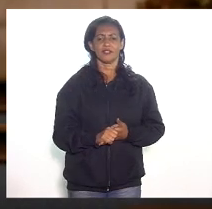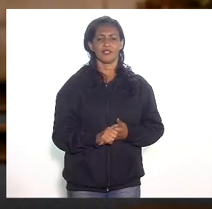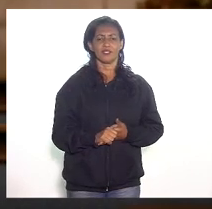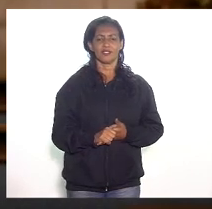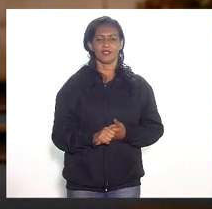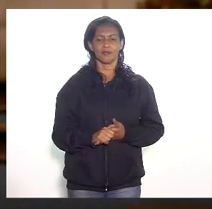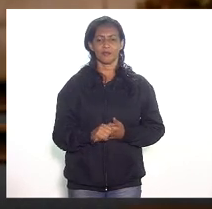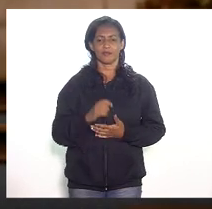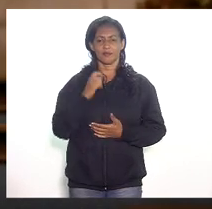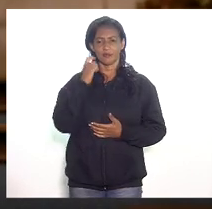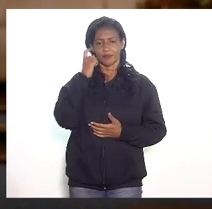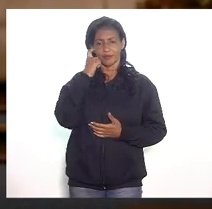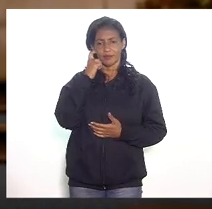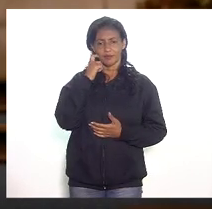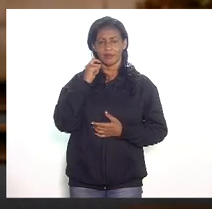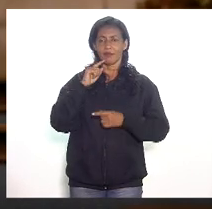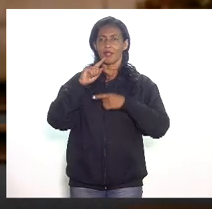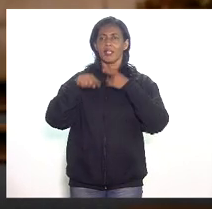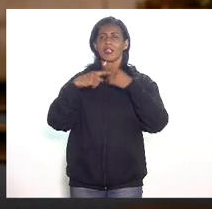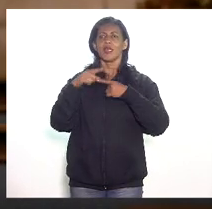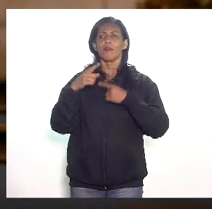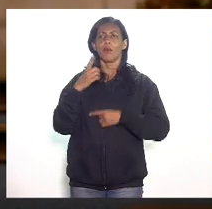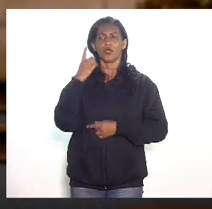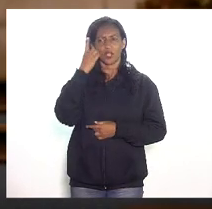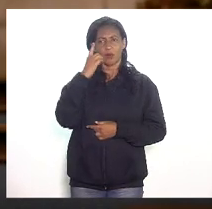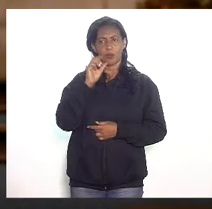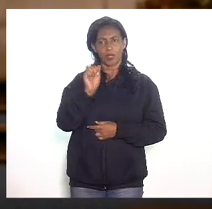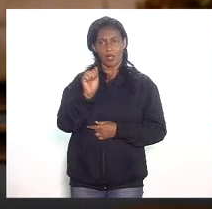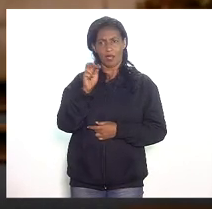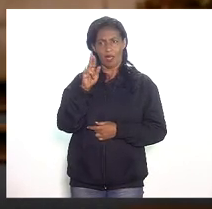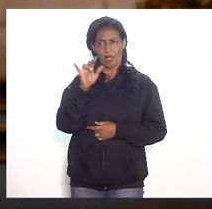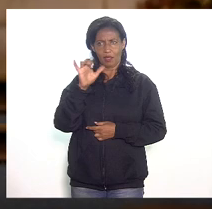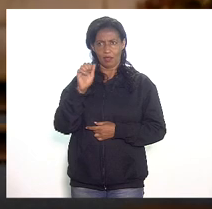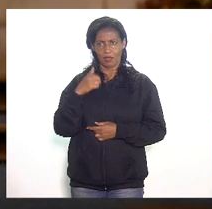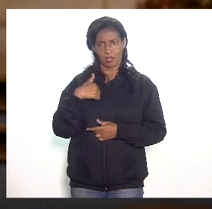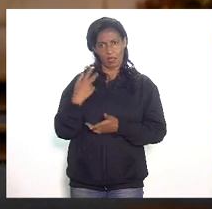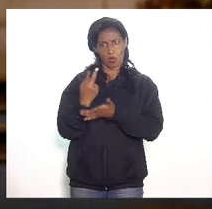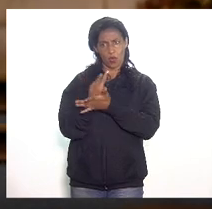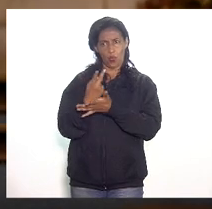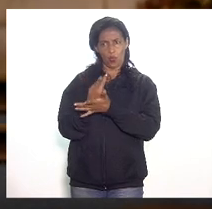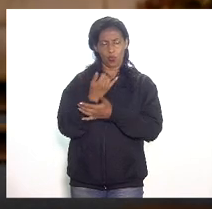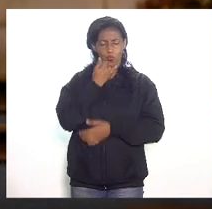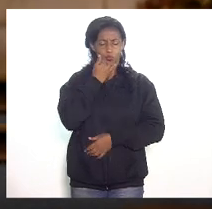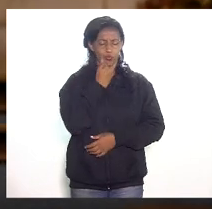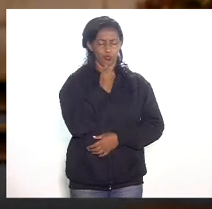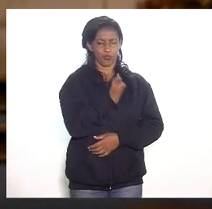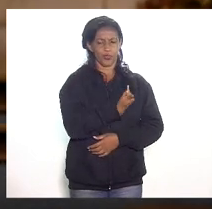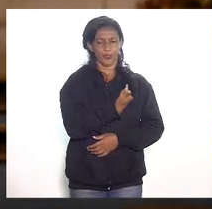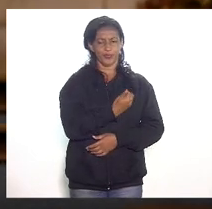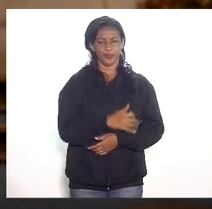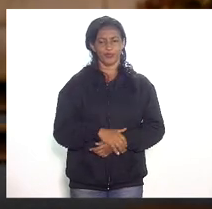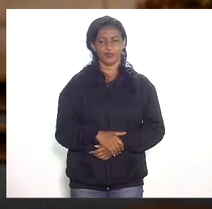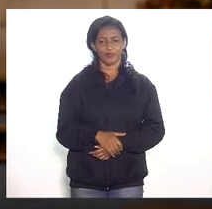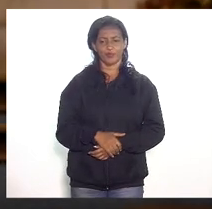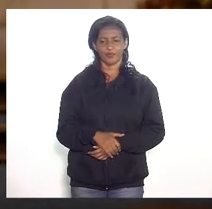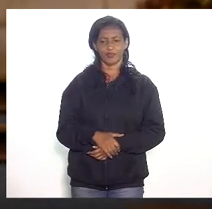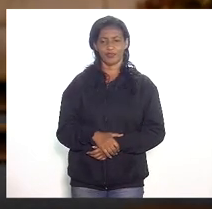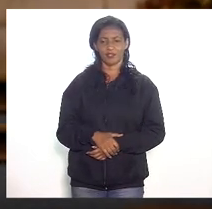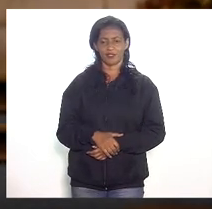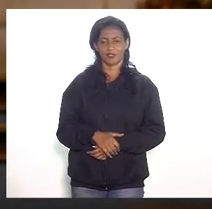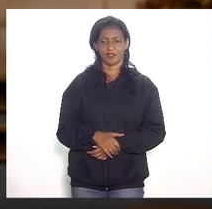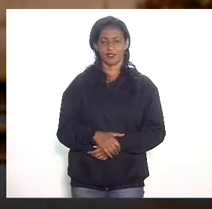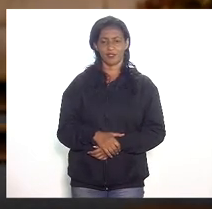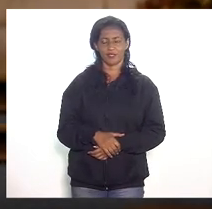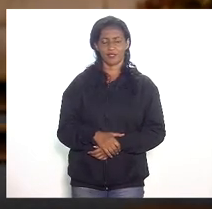depois da deputada Adriana, foi erro meu, tá bom? Então, com a palavra a deputada Sérgio, em Está desculpado. Em seguida, a deputada